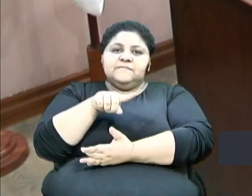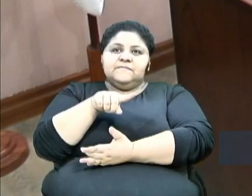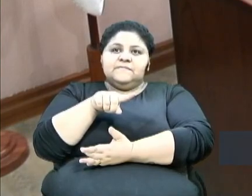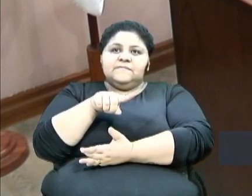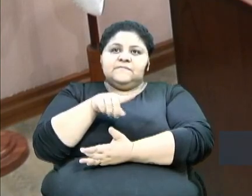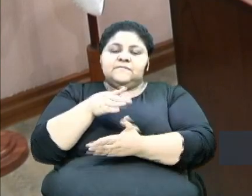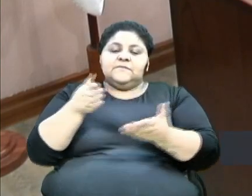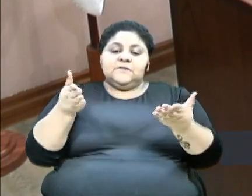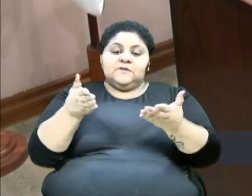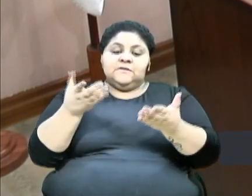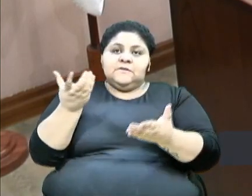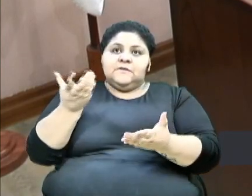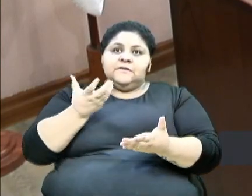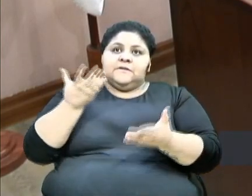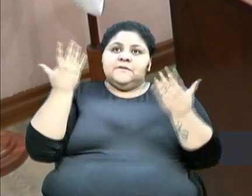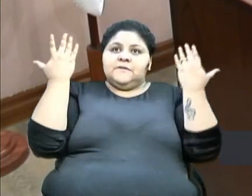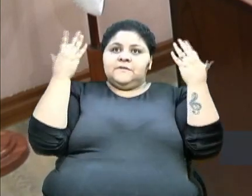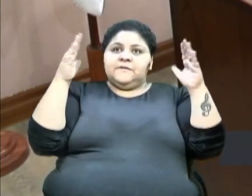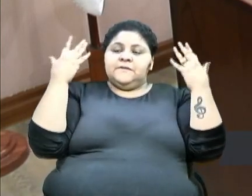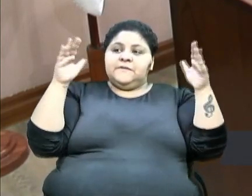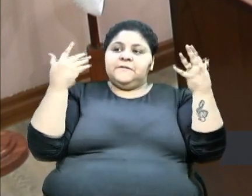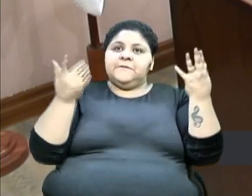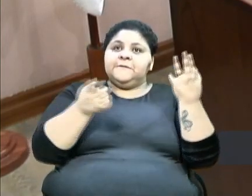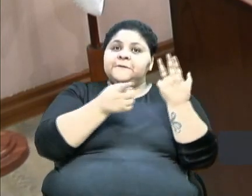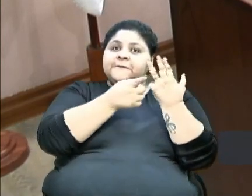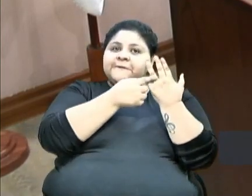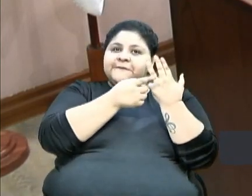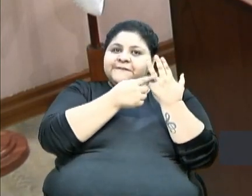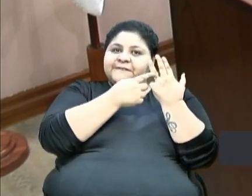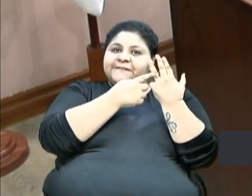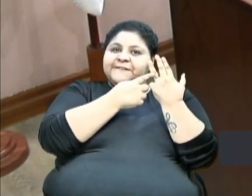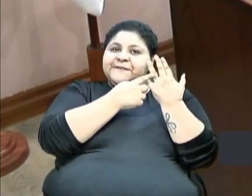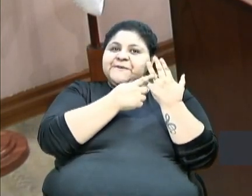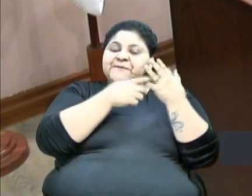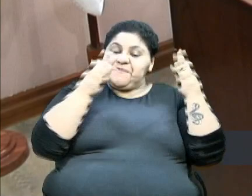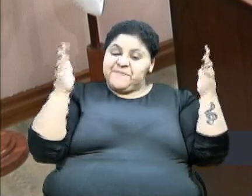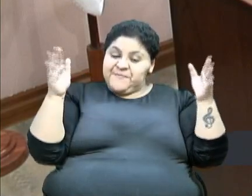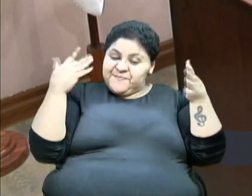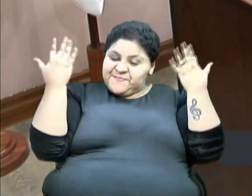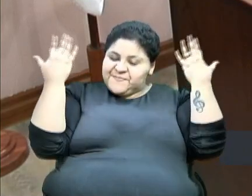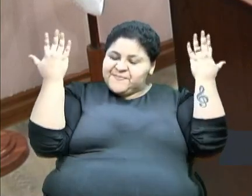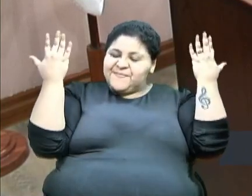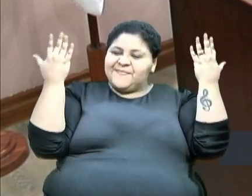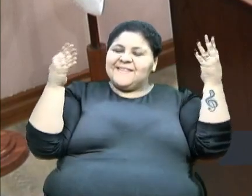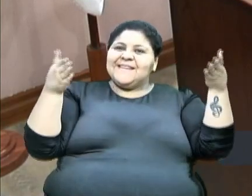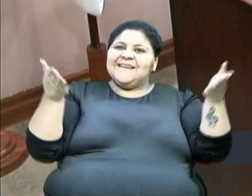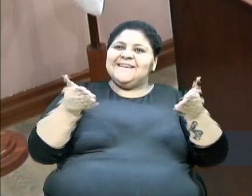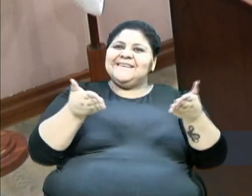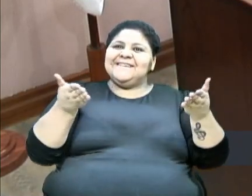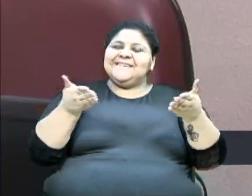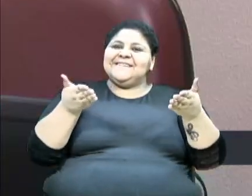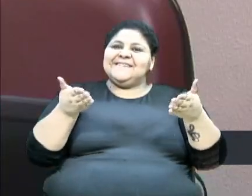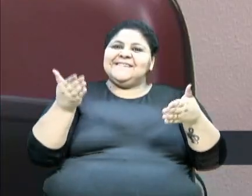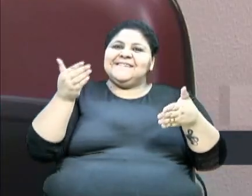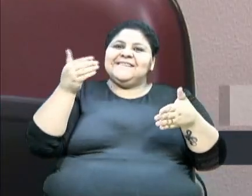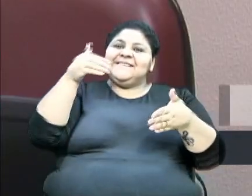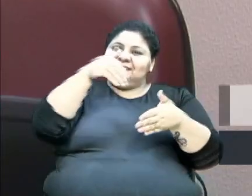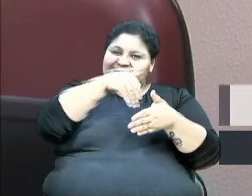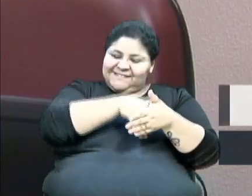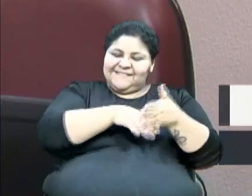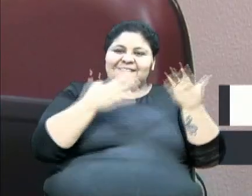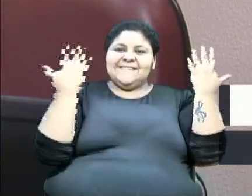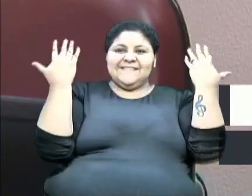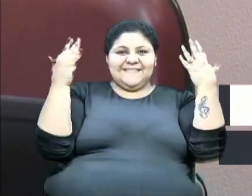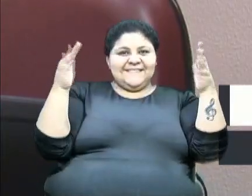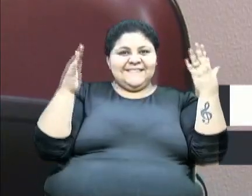quero hoje é parabenizar a minha noiva porque está de aniversário. Então, hoje é um voto aqui de congratulação para ela, que